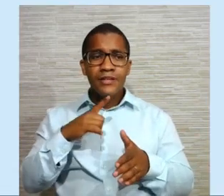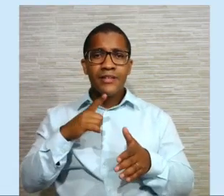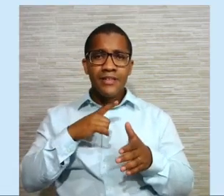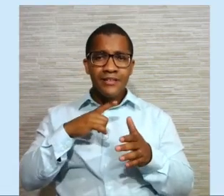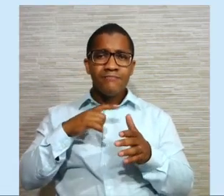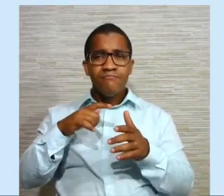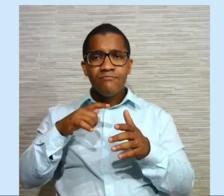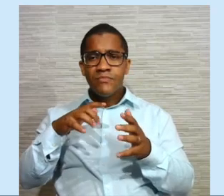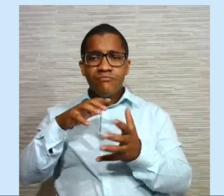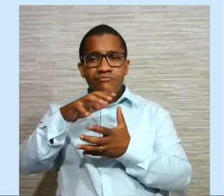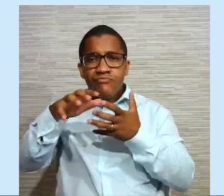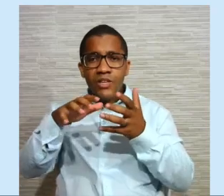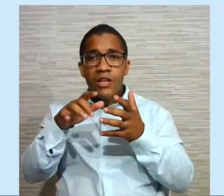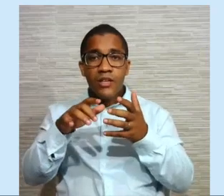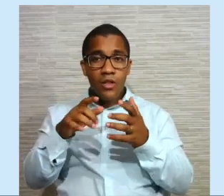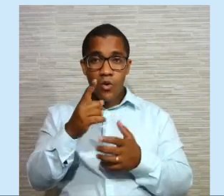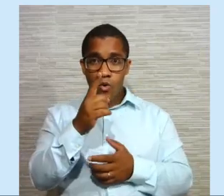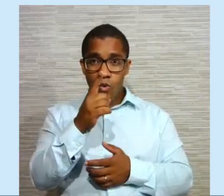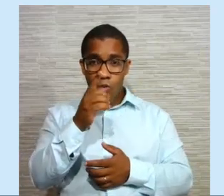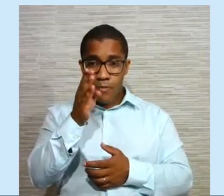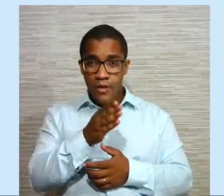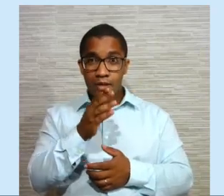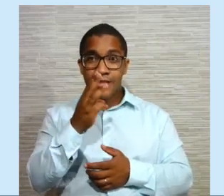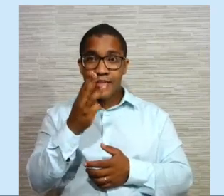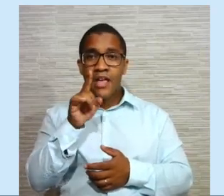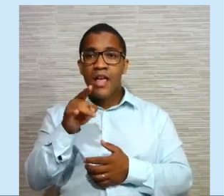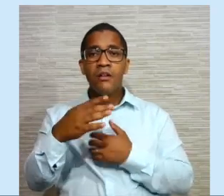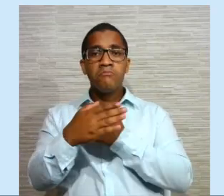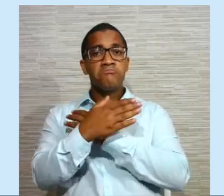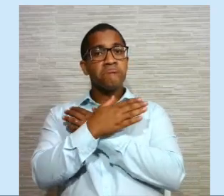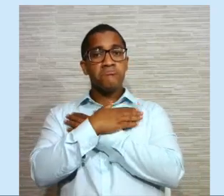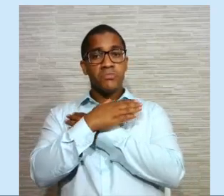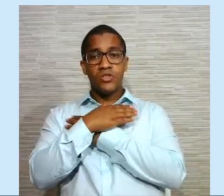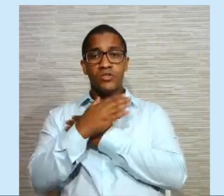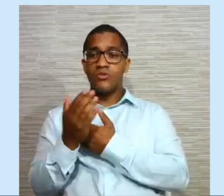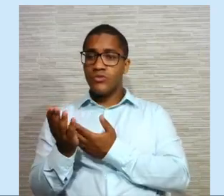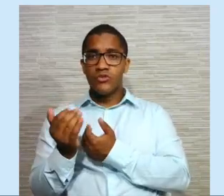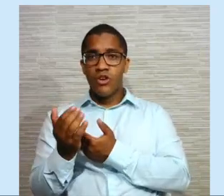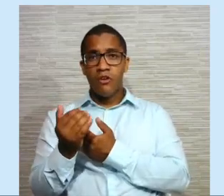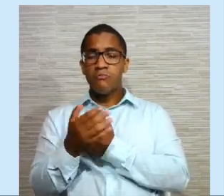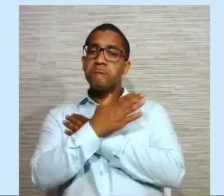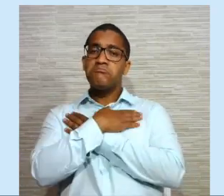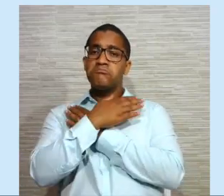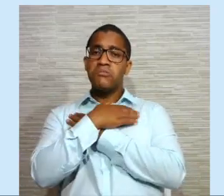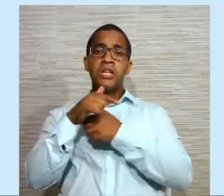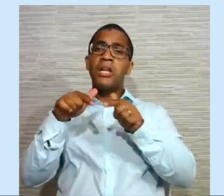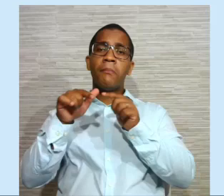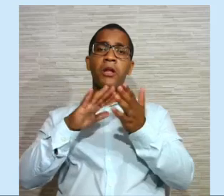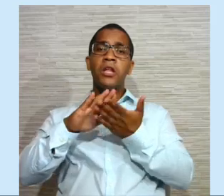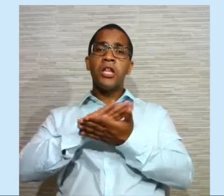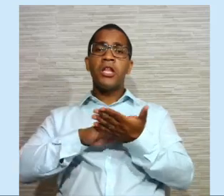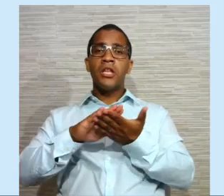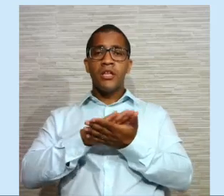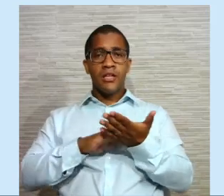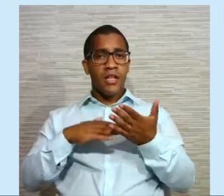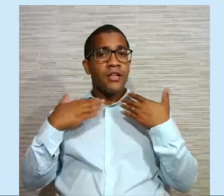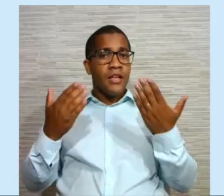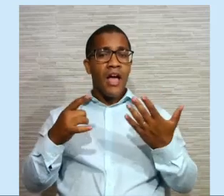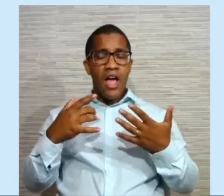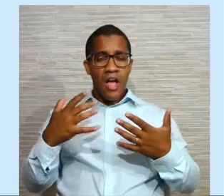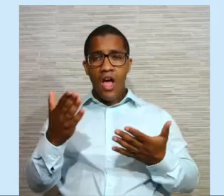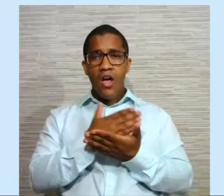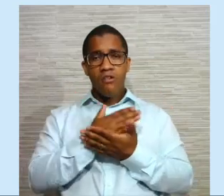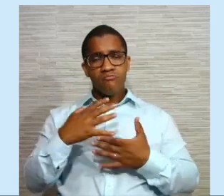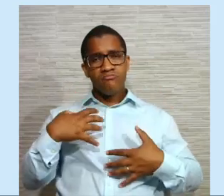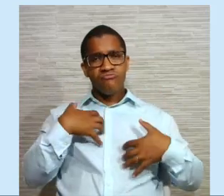vivia um marasmo, né? Então, um terço da população jovem estava desempregada. Então, existia essa insatisfação muito